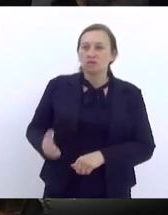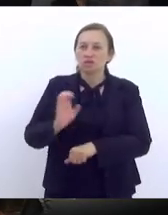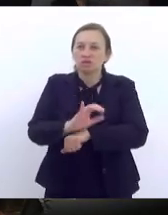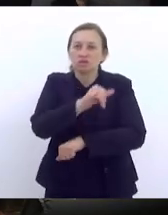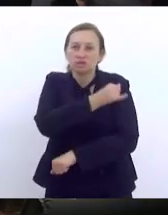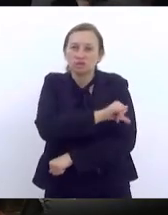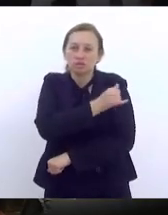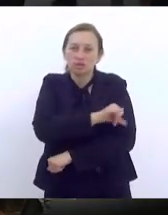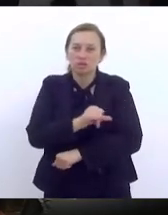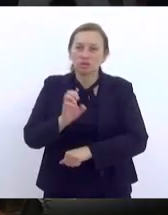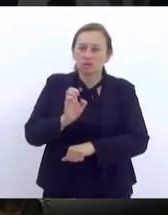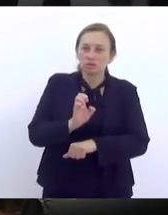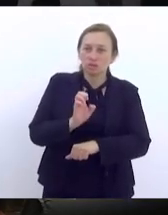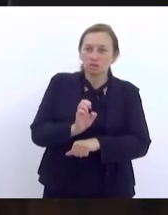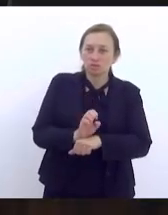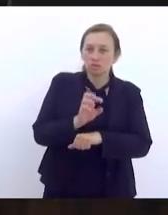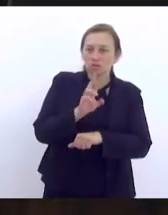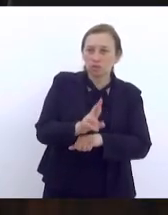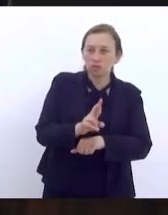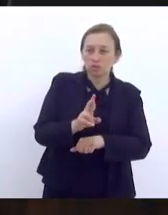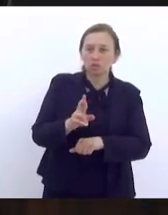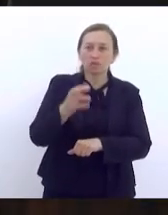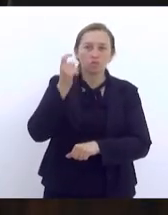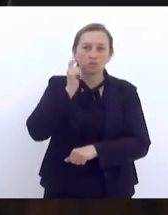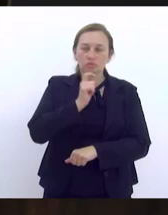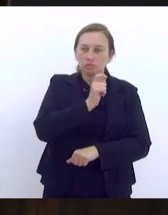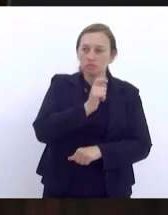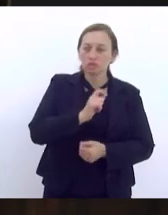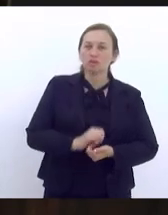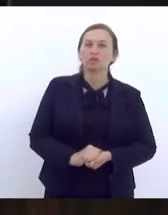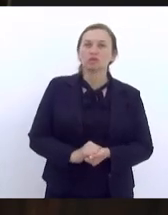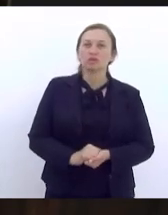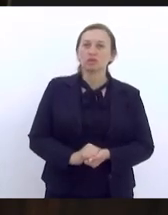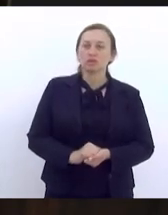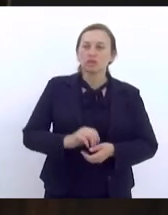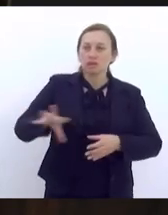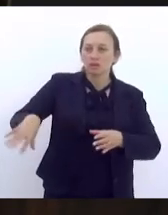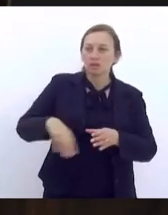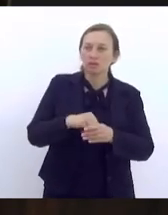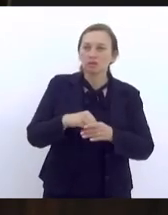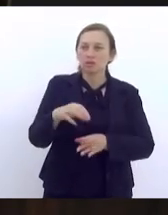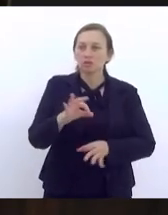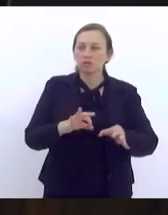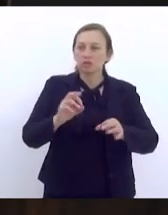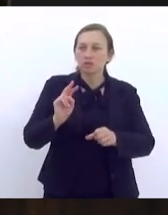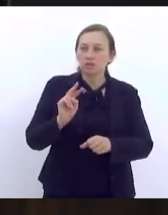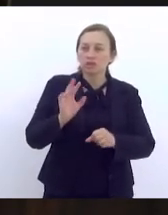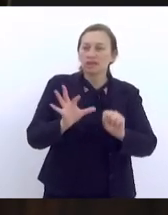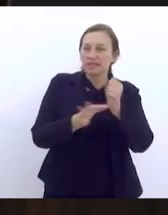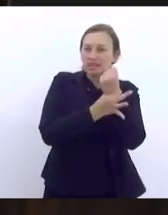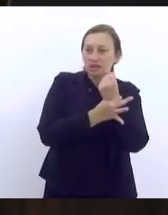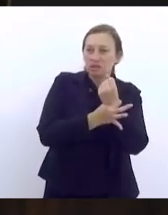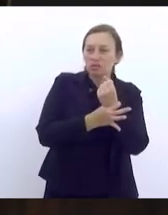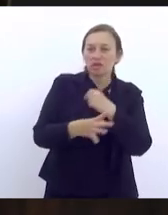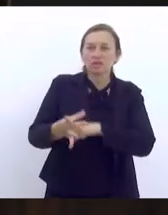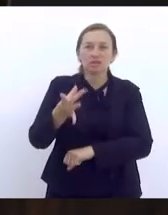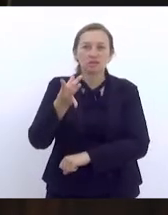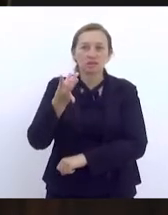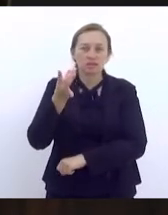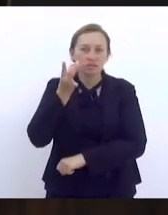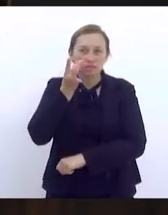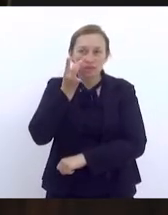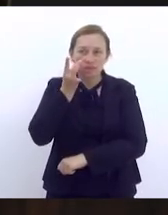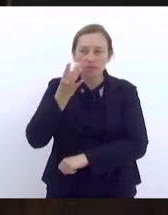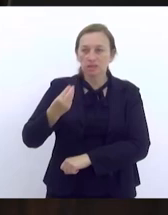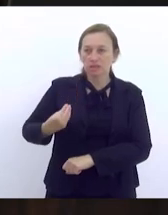o Dr Cláudio Castro envio de mensagem dispondo sobre a implantação do programa segurança presente para atender ao